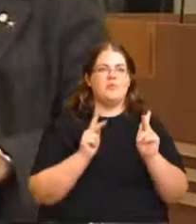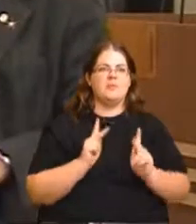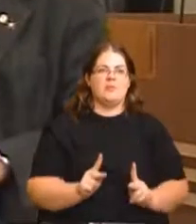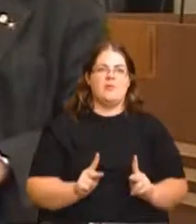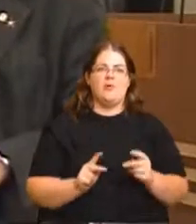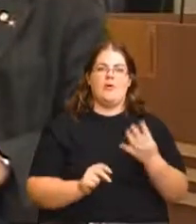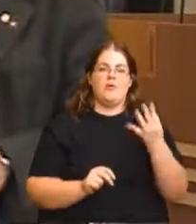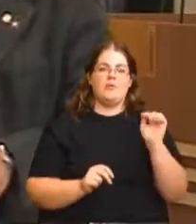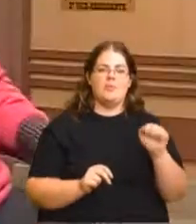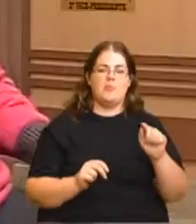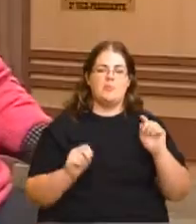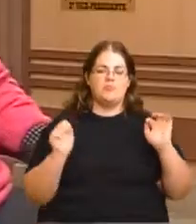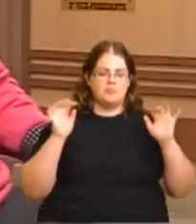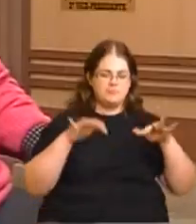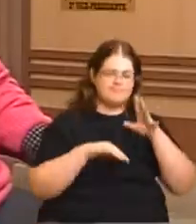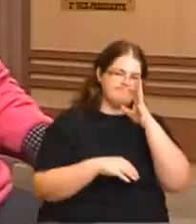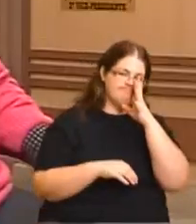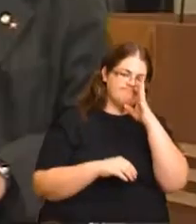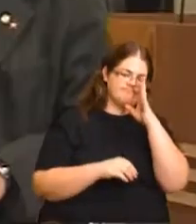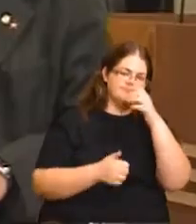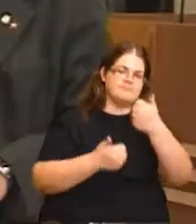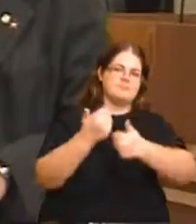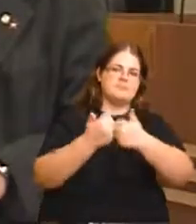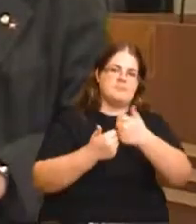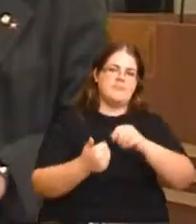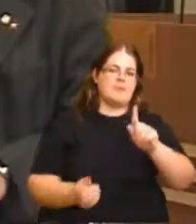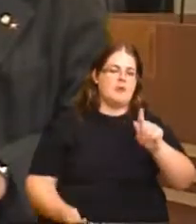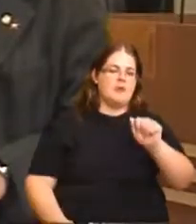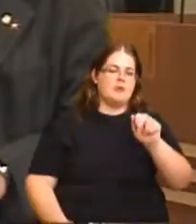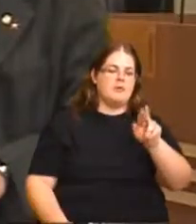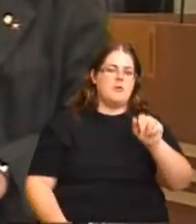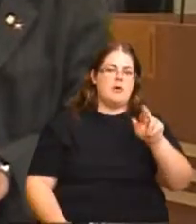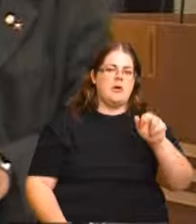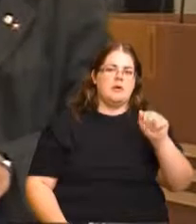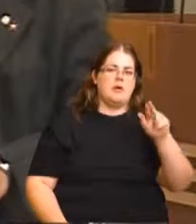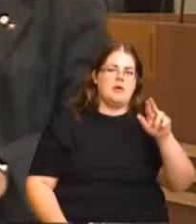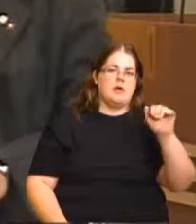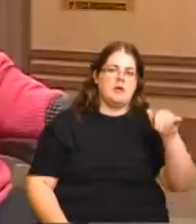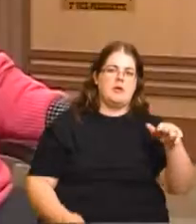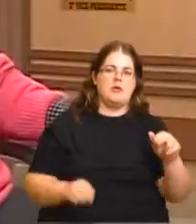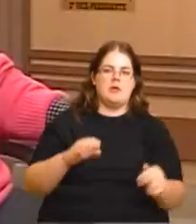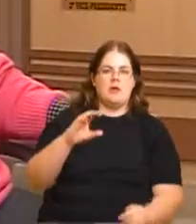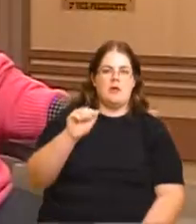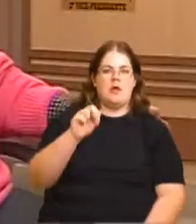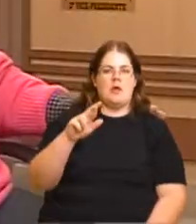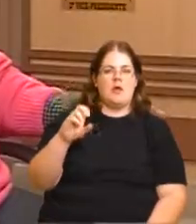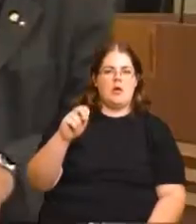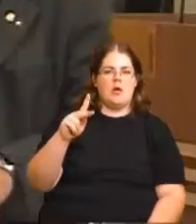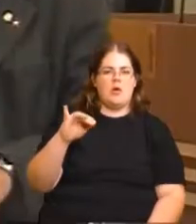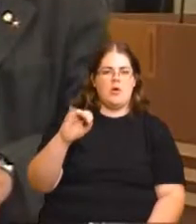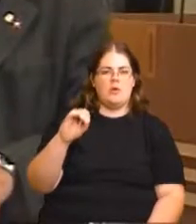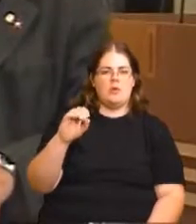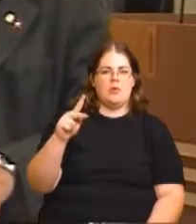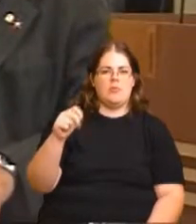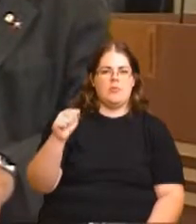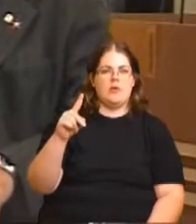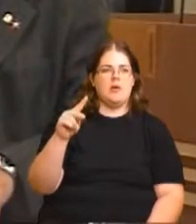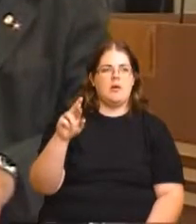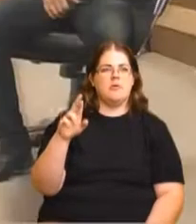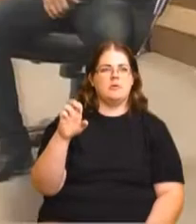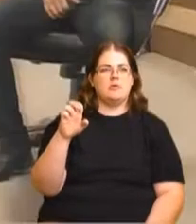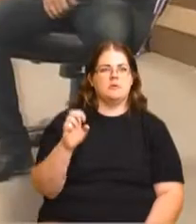final lá no Arroio. 4 mil pessoas? 4 mil pessoas presentes no jogo final entre Guarani do Cerrito Alegre e Arroio do Padre. E vira uma grande festa, né? Uma grande festa, sem dúvida